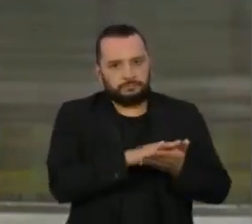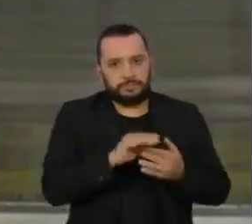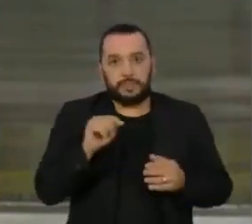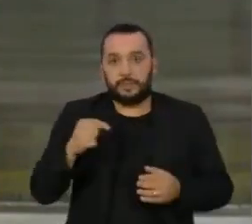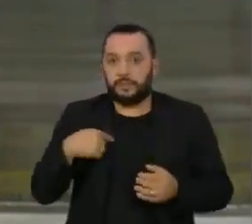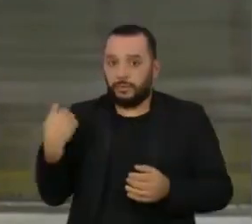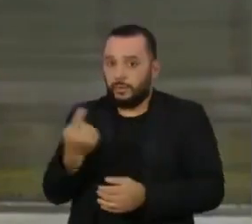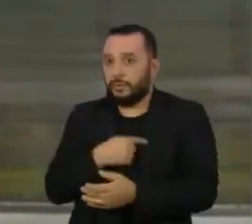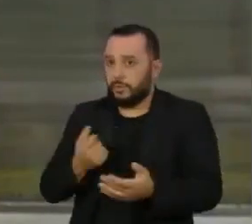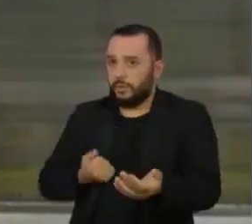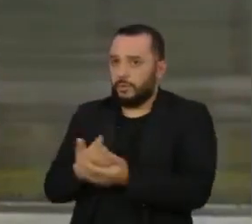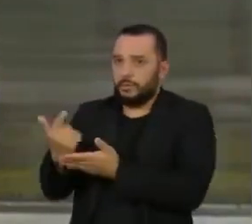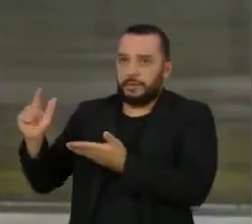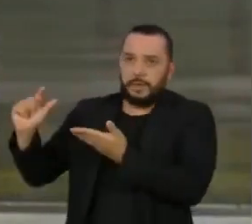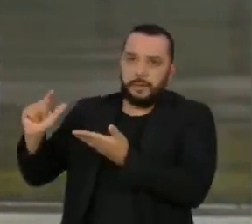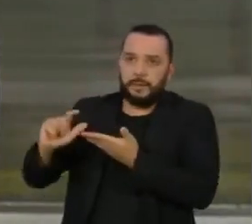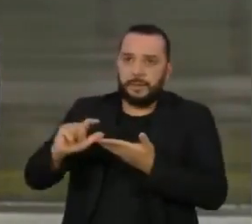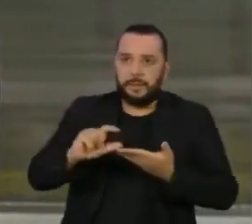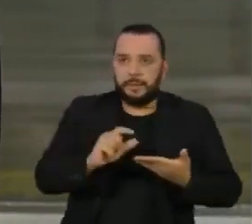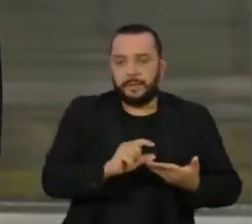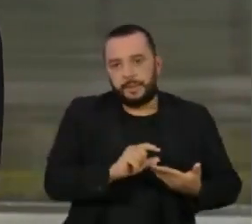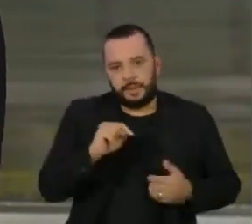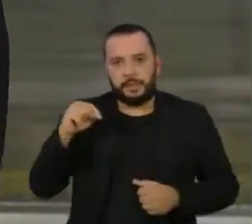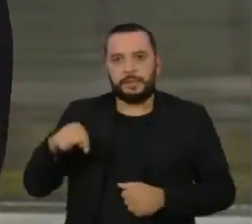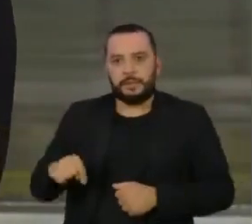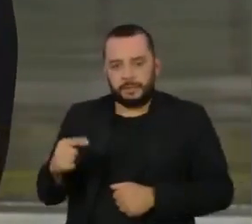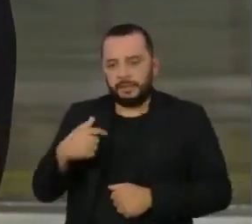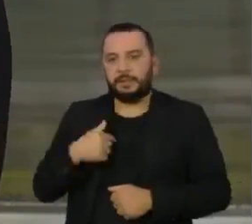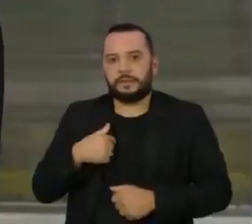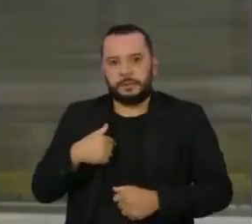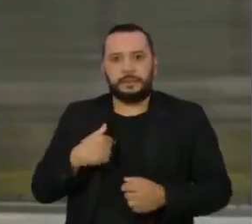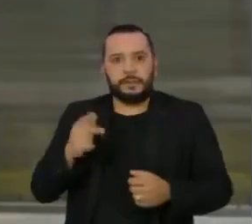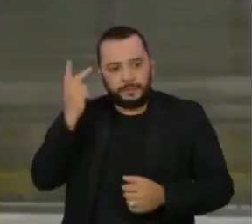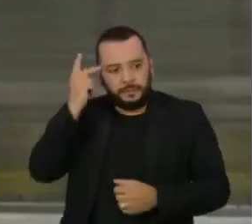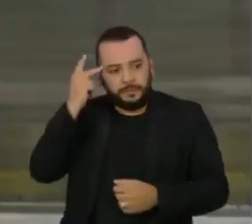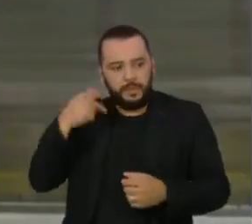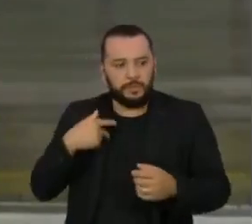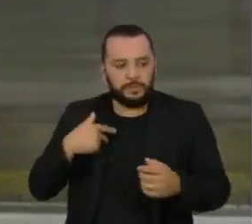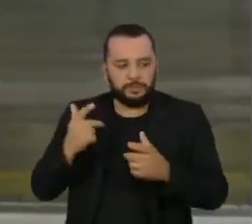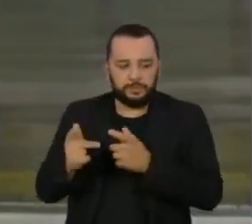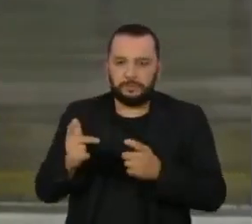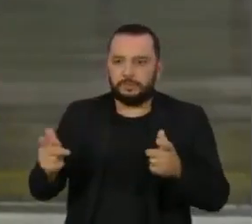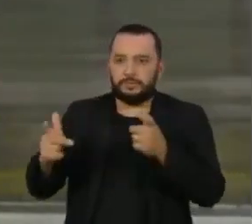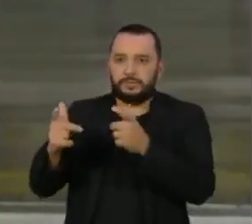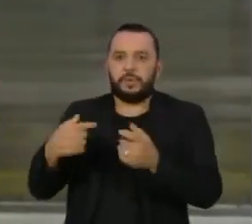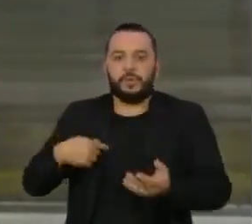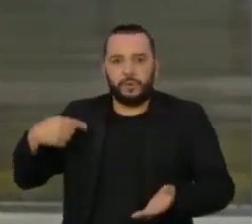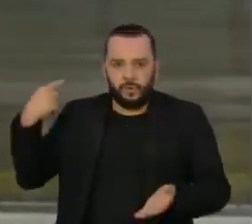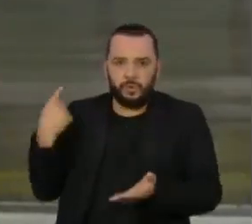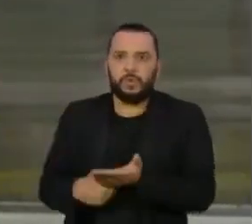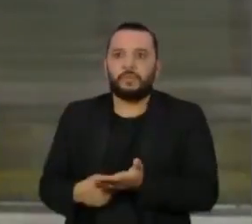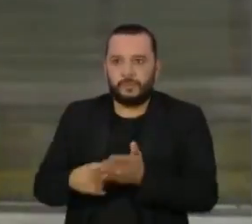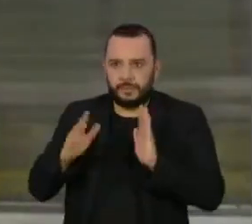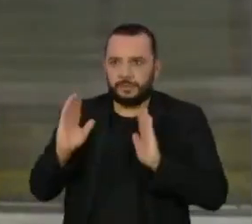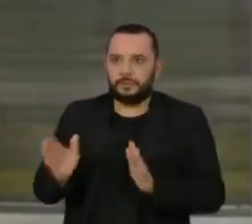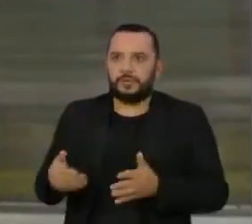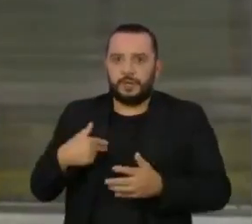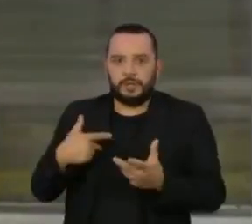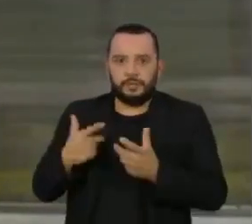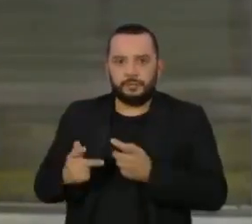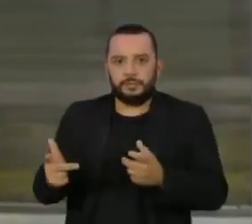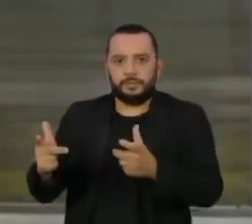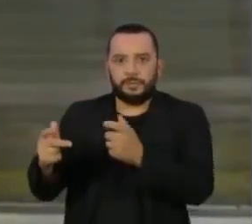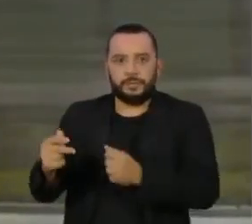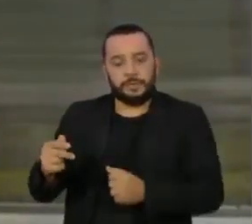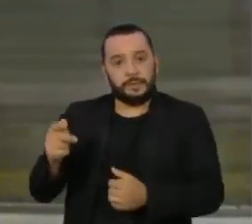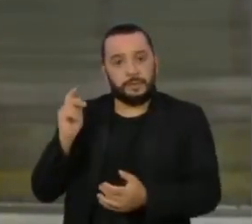prontas para a aplicação. E repito, não interferem absolutamente nada no compromisso que vamos cumprir e antecipando em